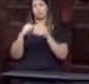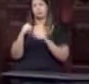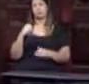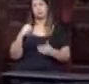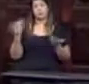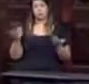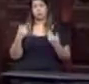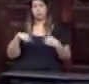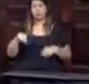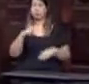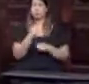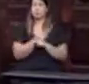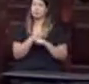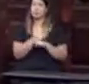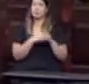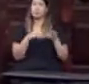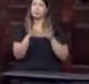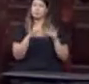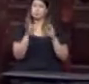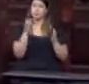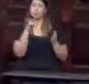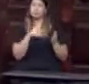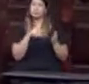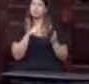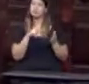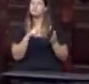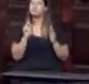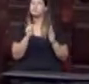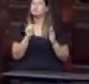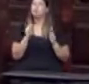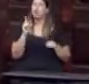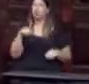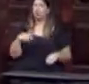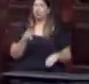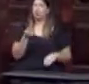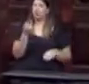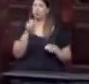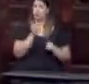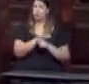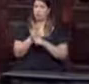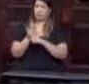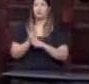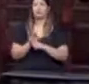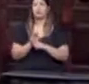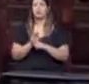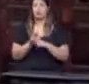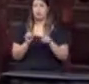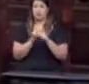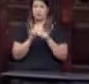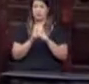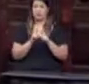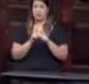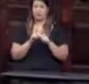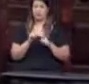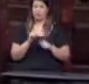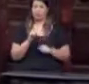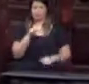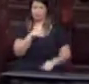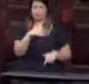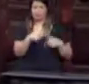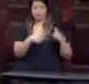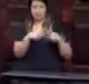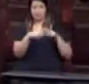além da antecipação de recursos para viabilizar e sanar a folha dos servidores, é também